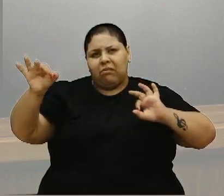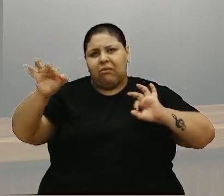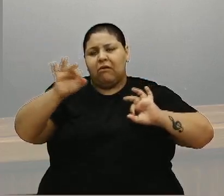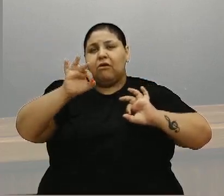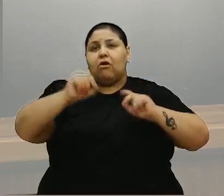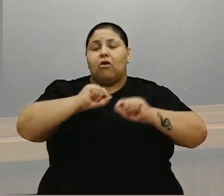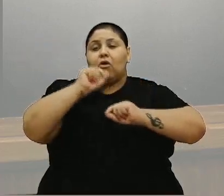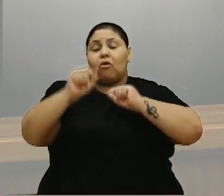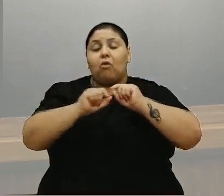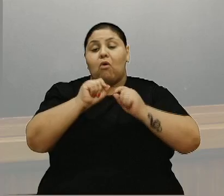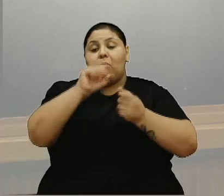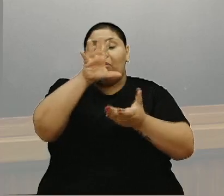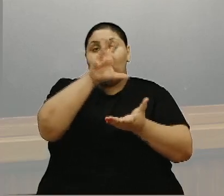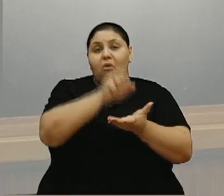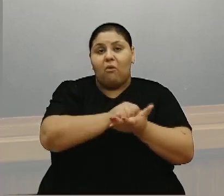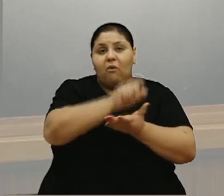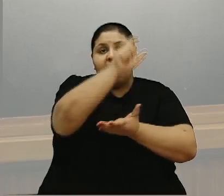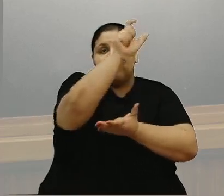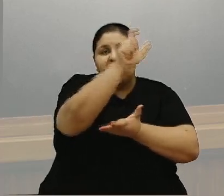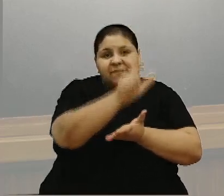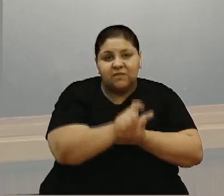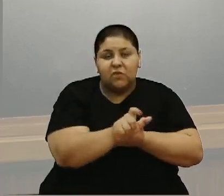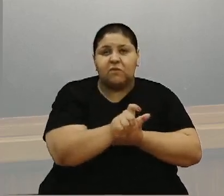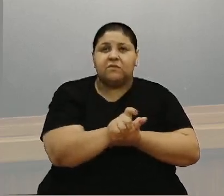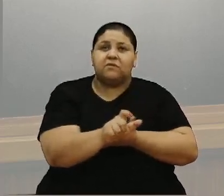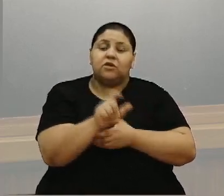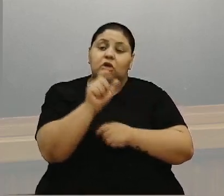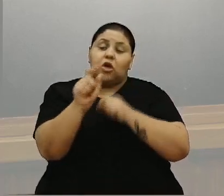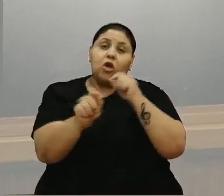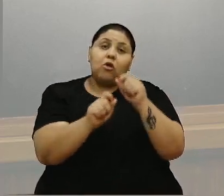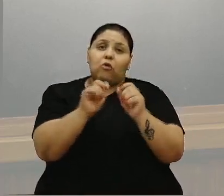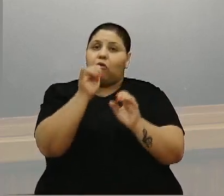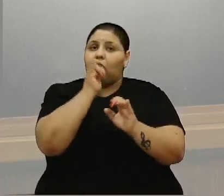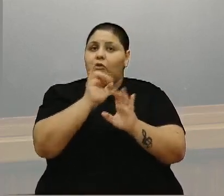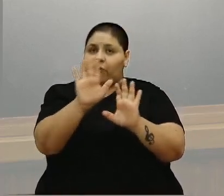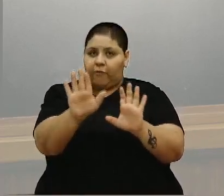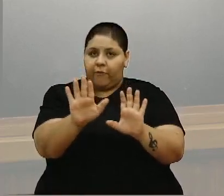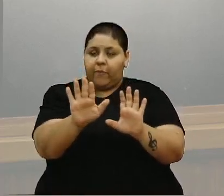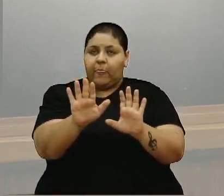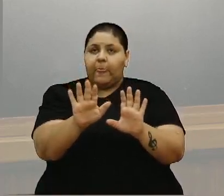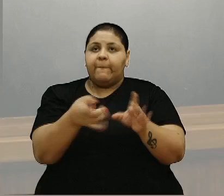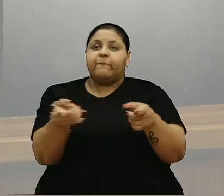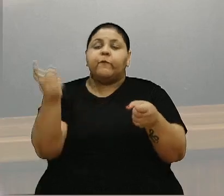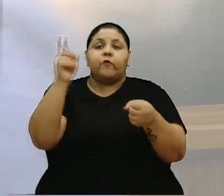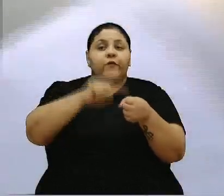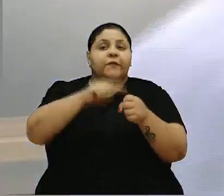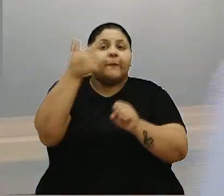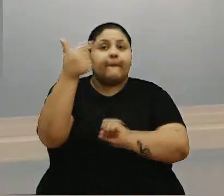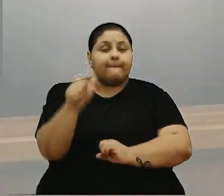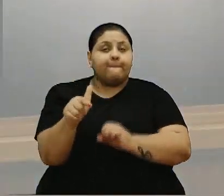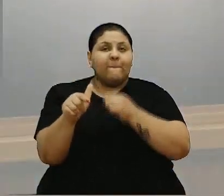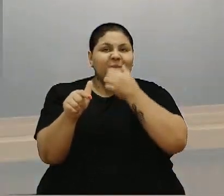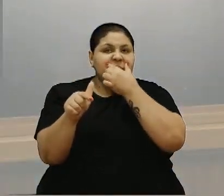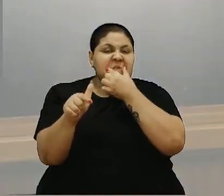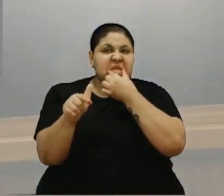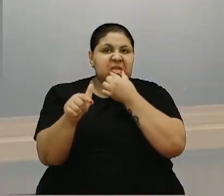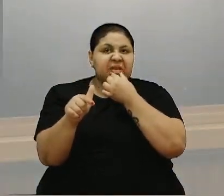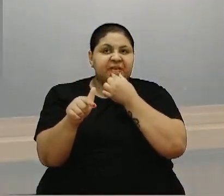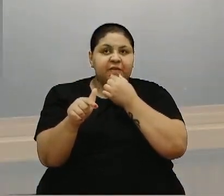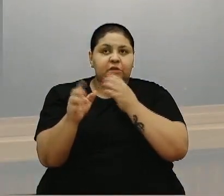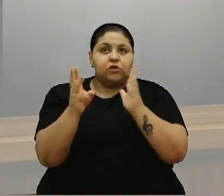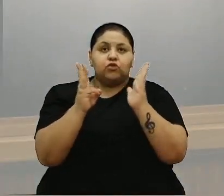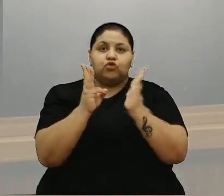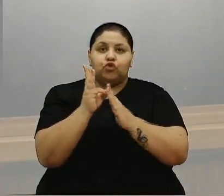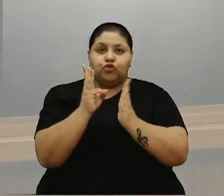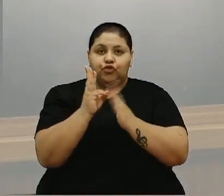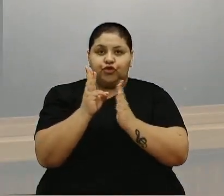todo o cadastramento de pessoas, como foi, por exemplo, vou retomar aqui a questão dos indígenas, que